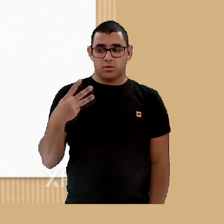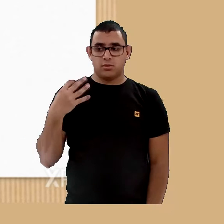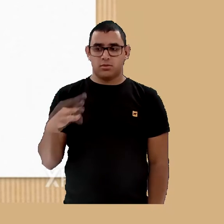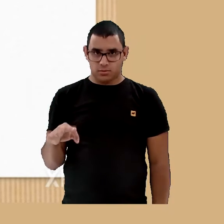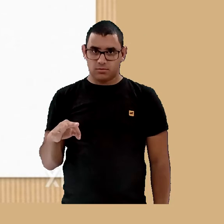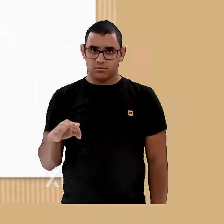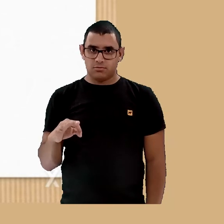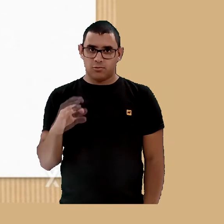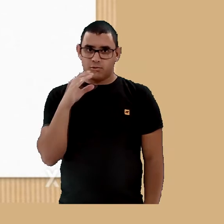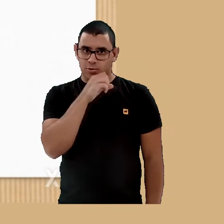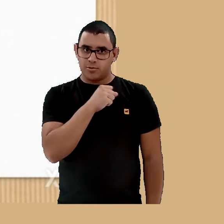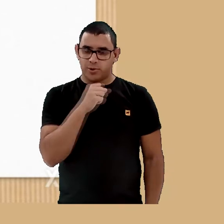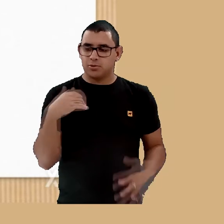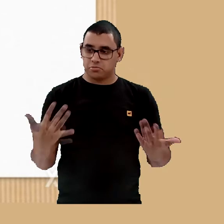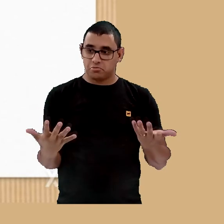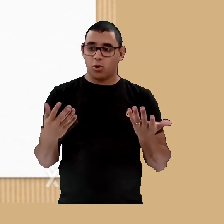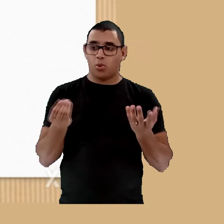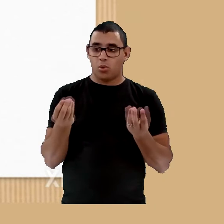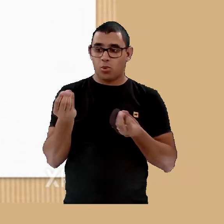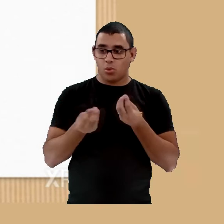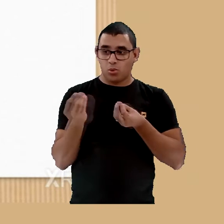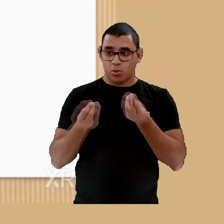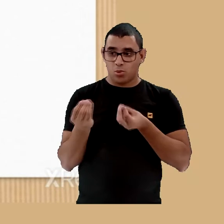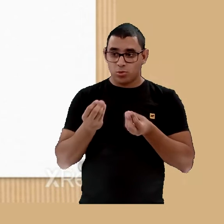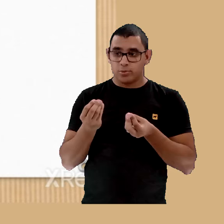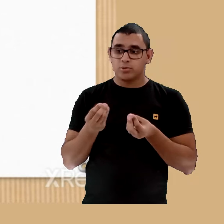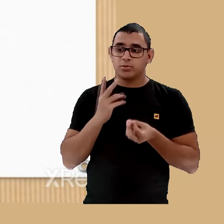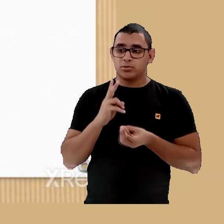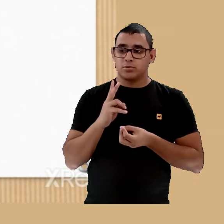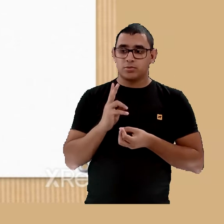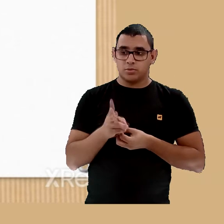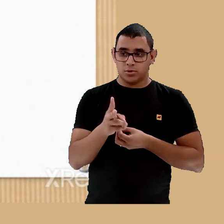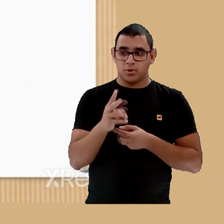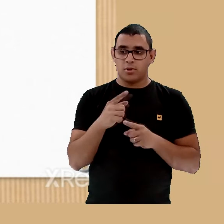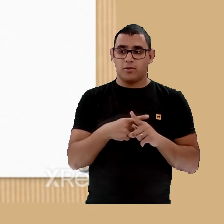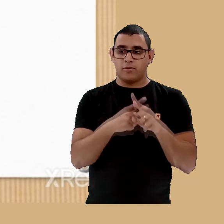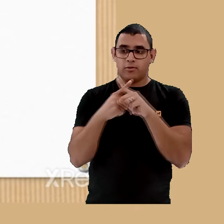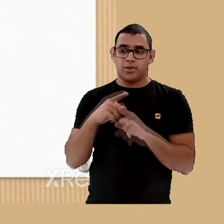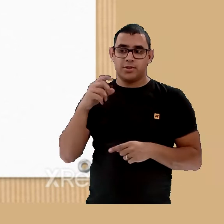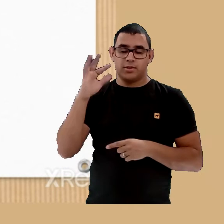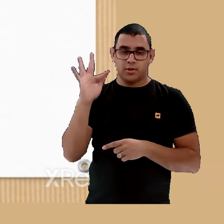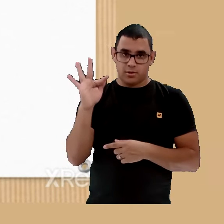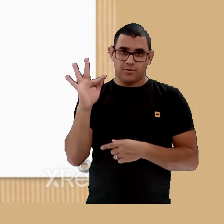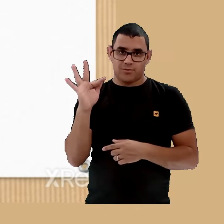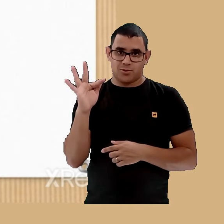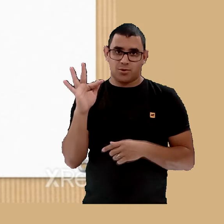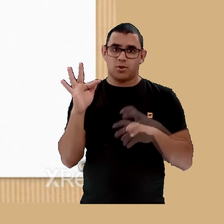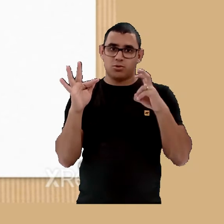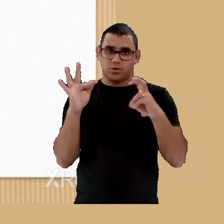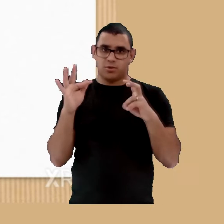493. Como 5 está multiplicando a nossa temperatura Fahrenheit, nós vamos passar esse 5